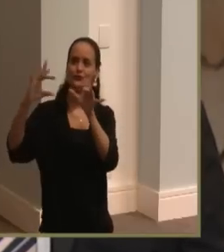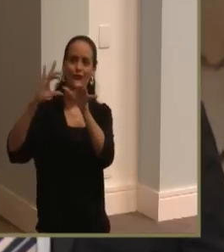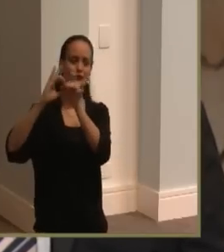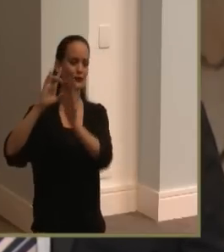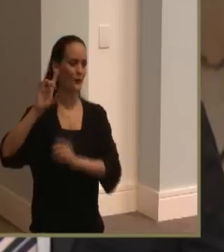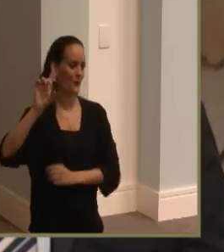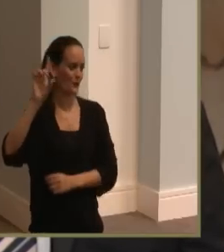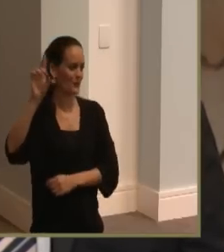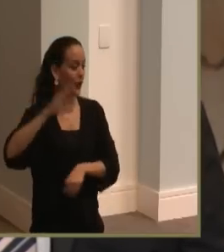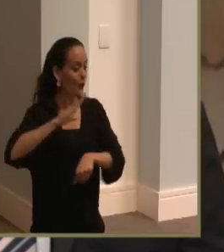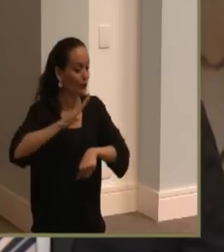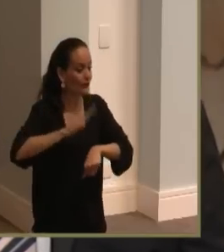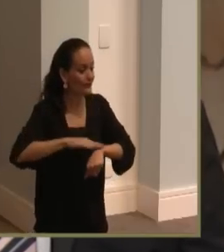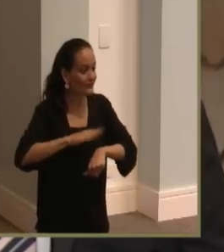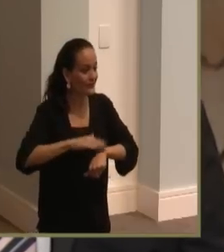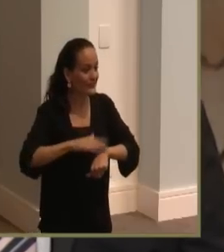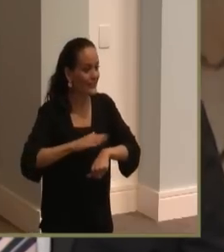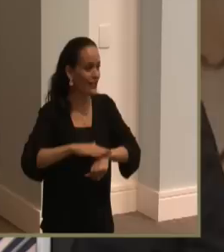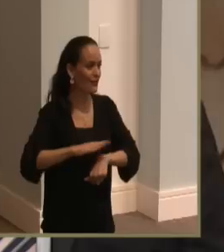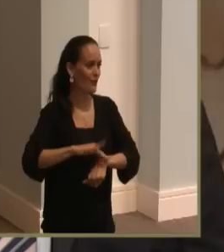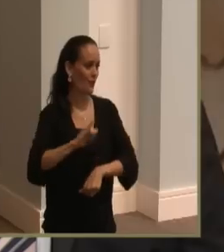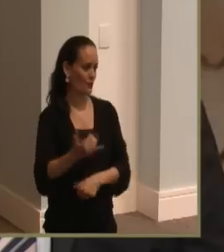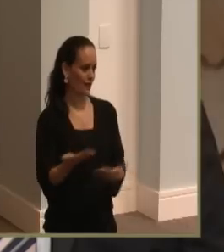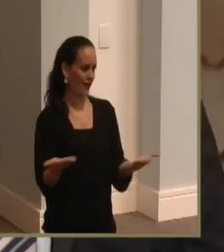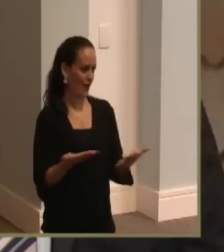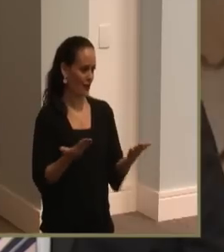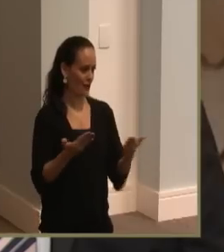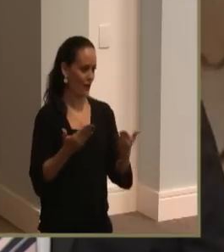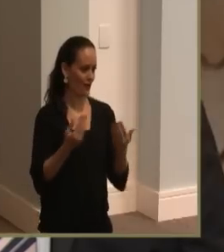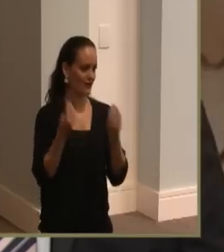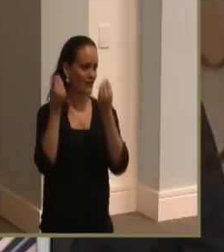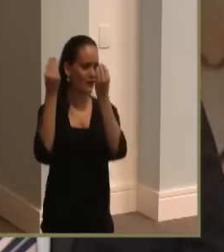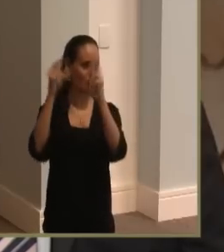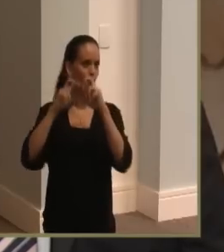o nosso momento de nós prestarmos culto ao Senhor.